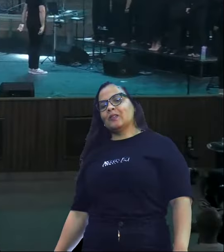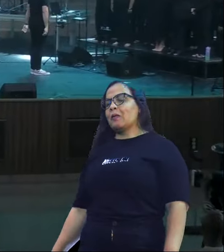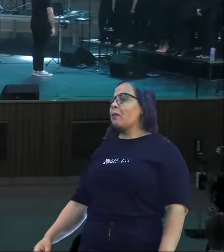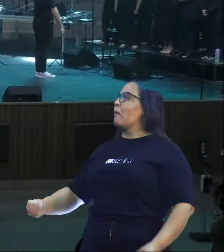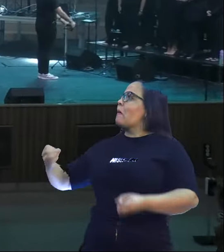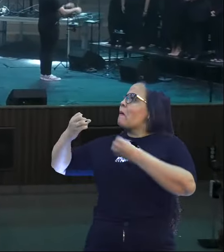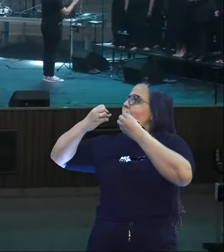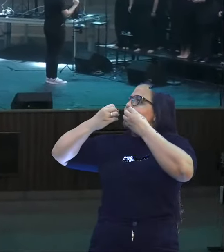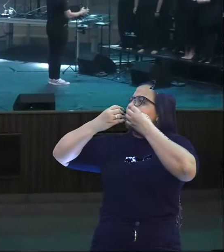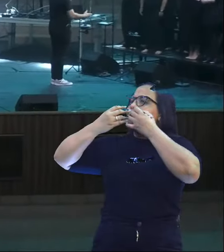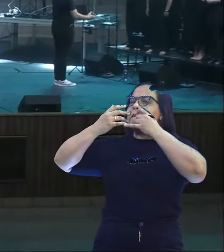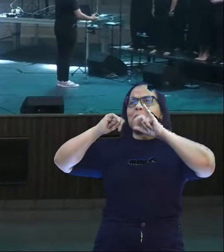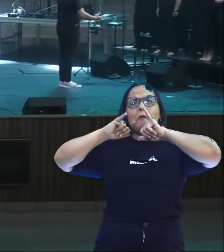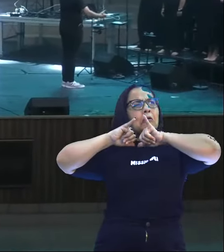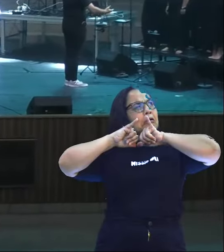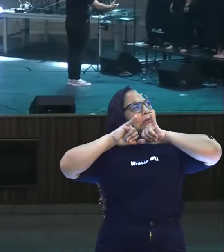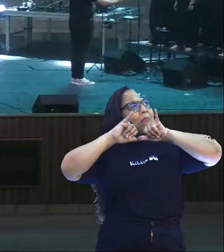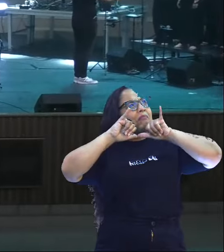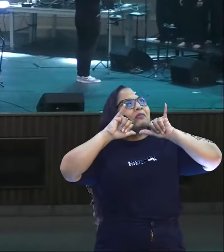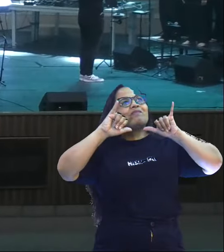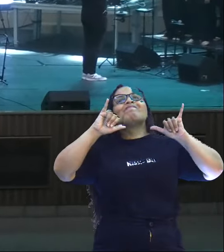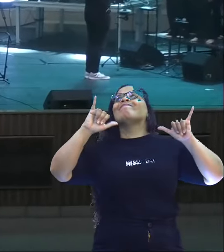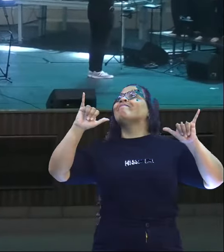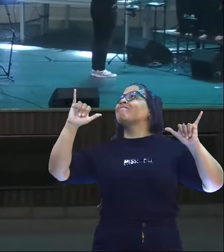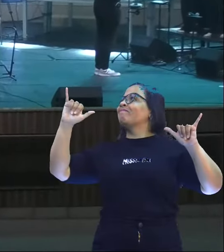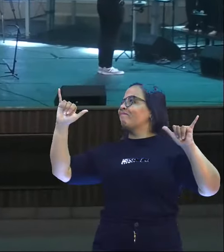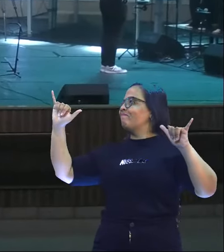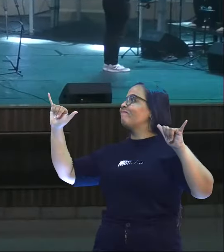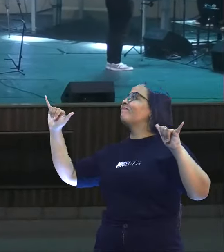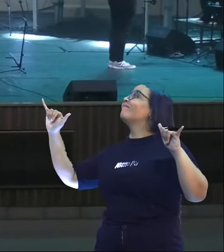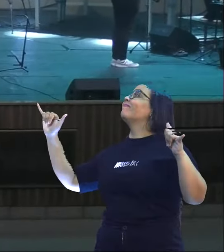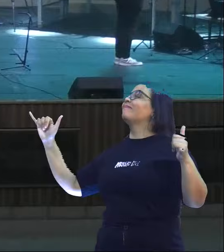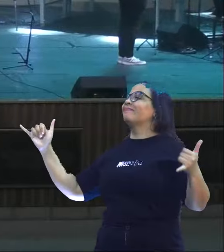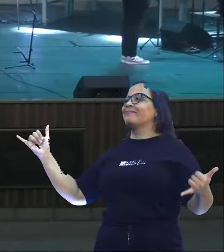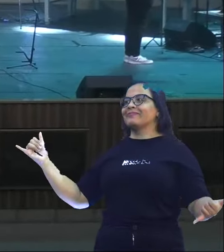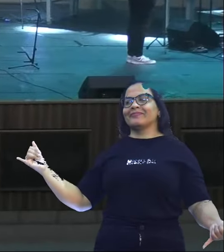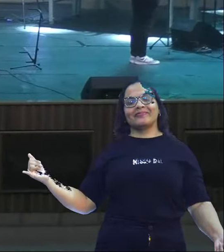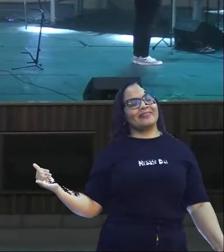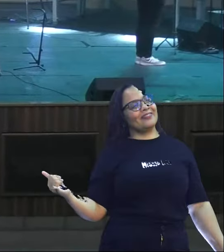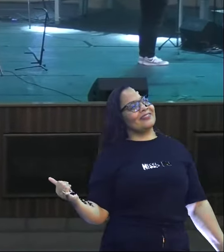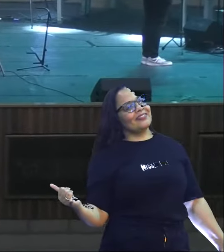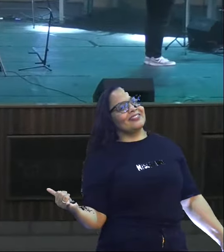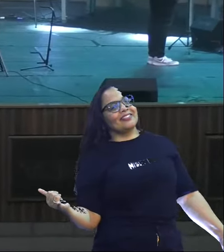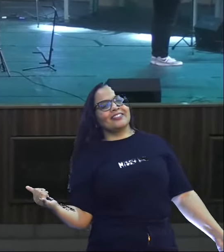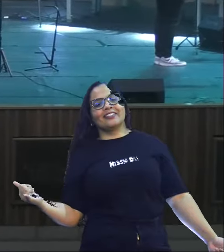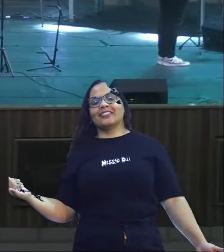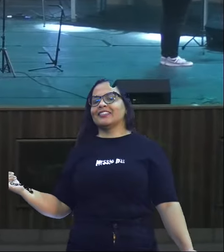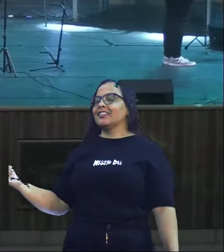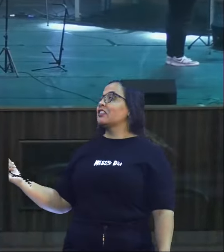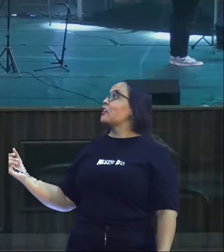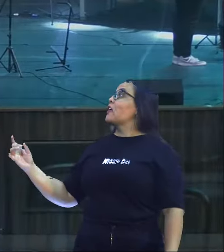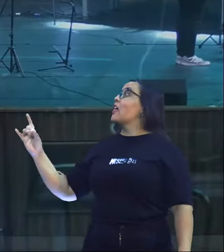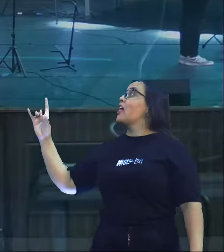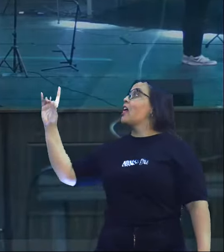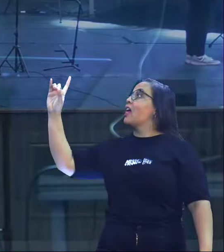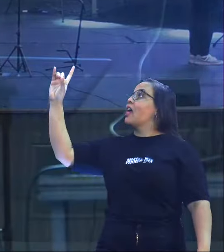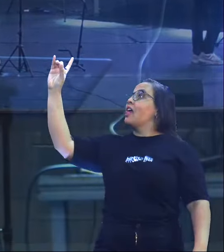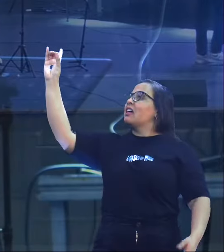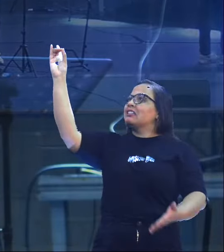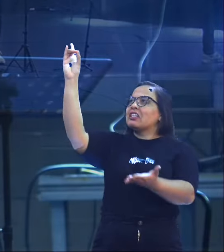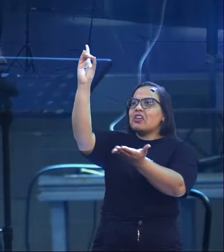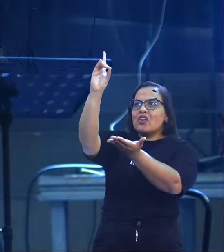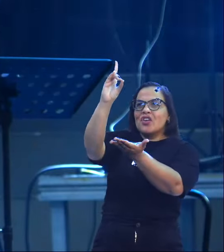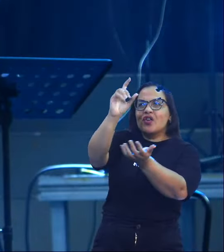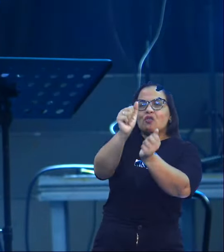Boa notícia. Deus veio habitar